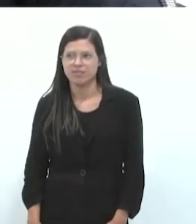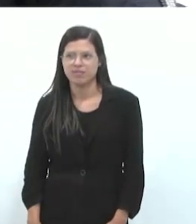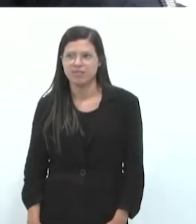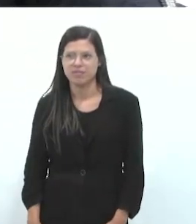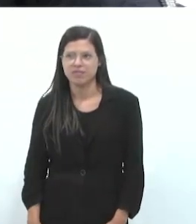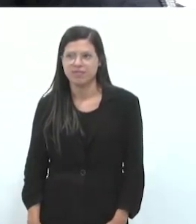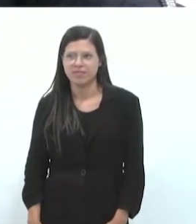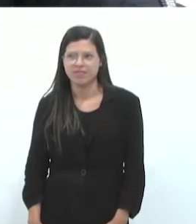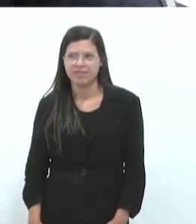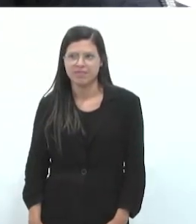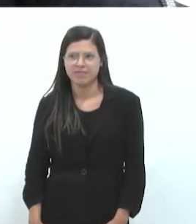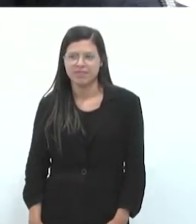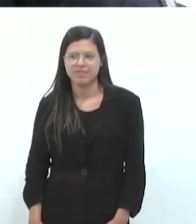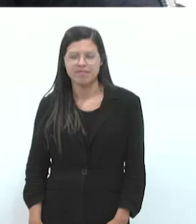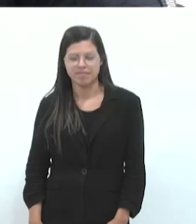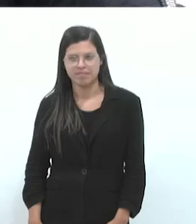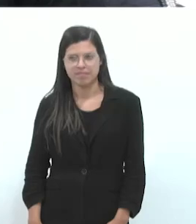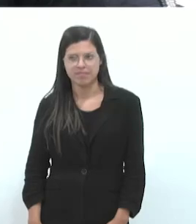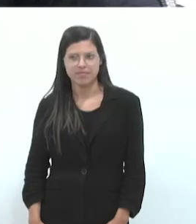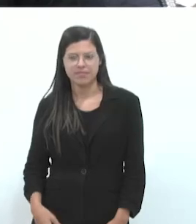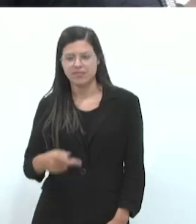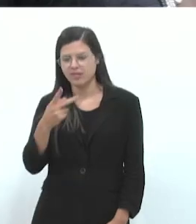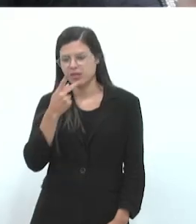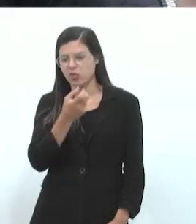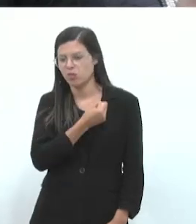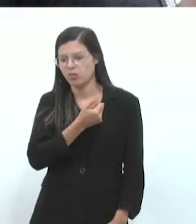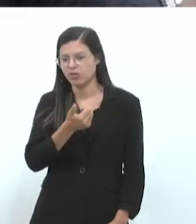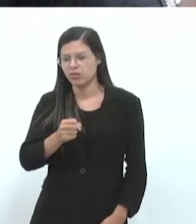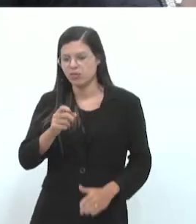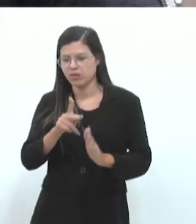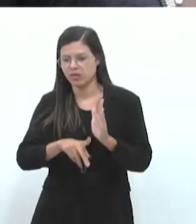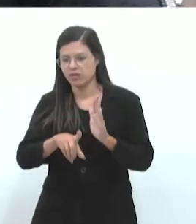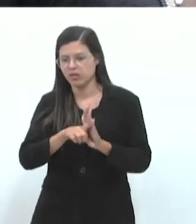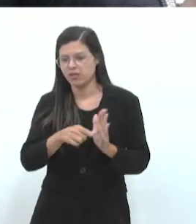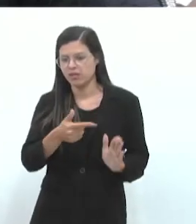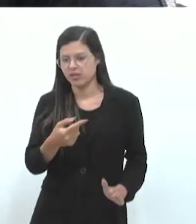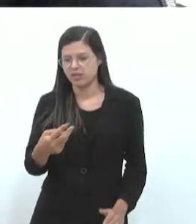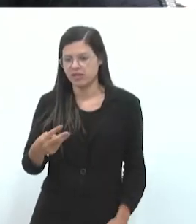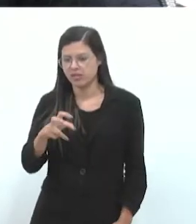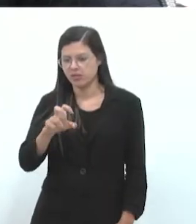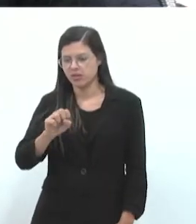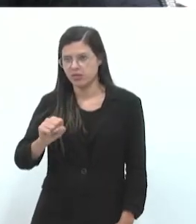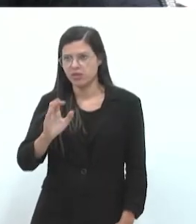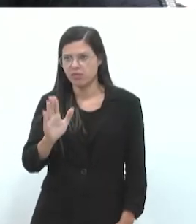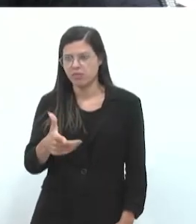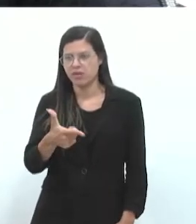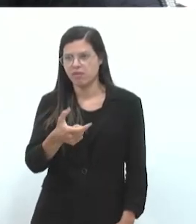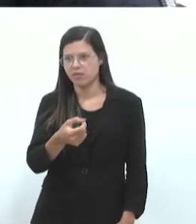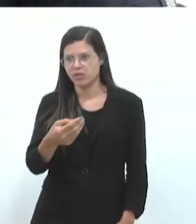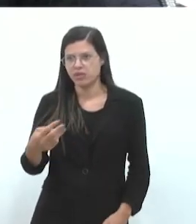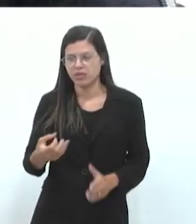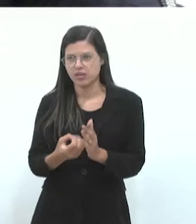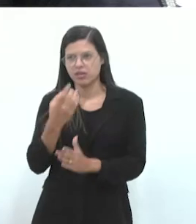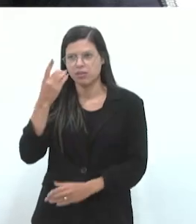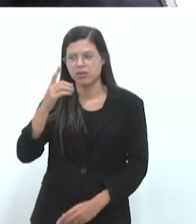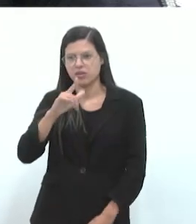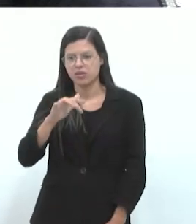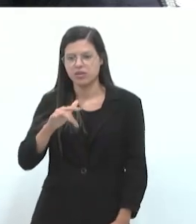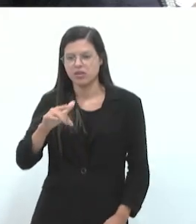deputado Filipinho. Então, vou cantar o 18 da pauta, projeto de lei 2358 de 23, de autoria da deputada Zeidan, que altera a